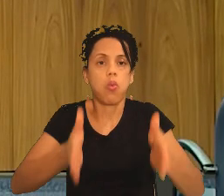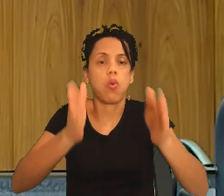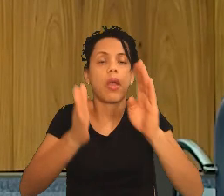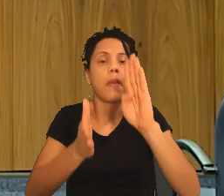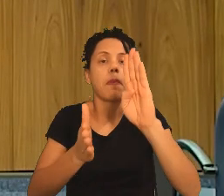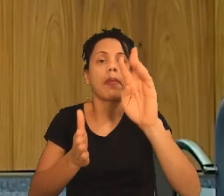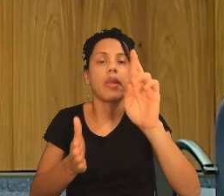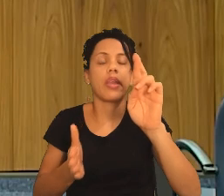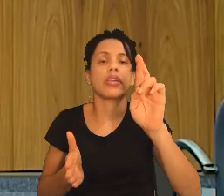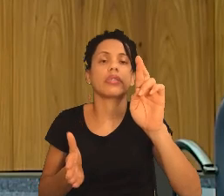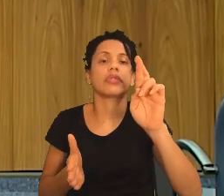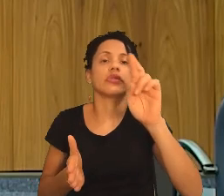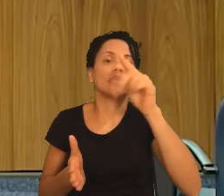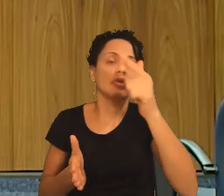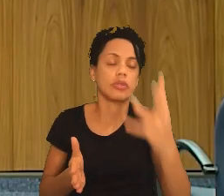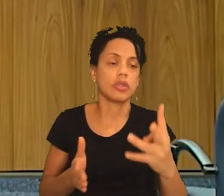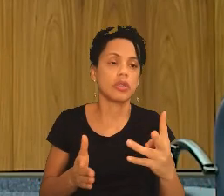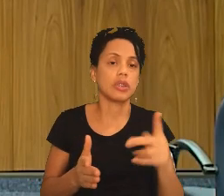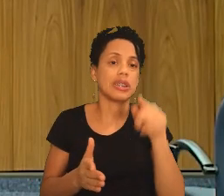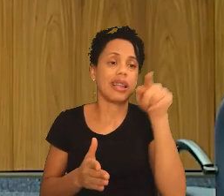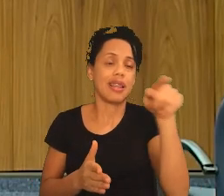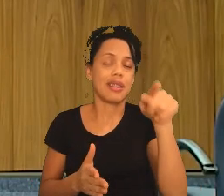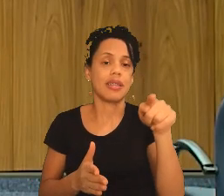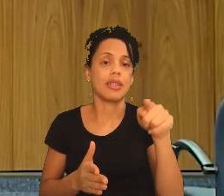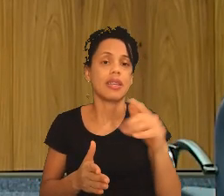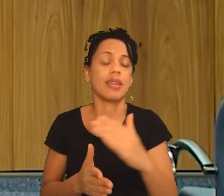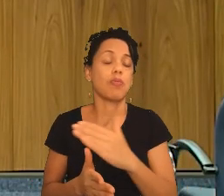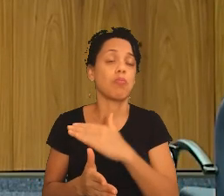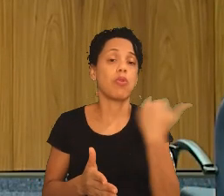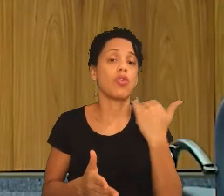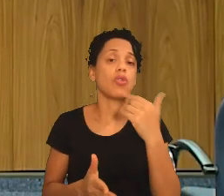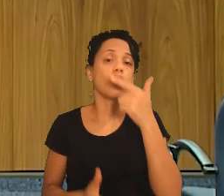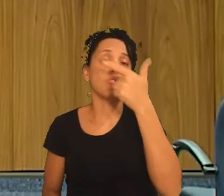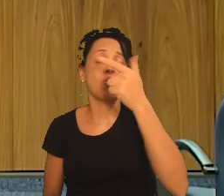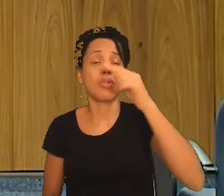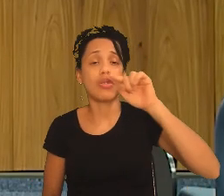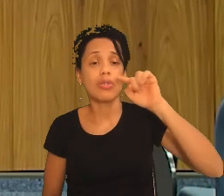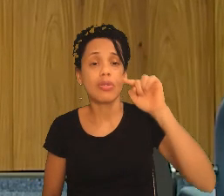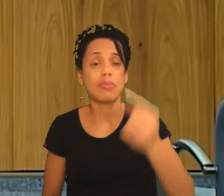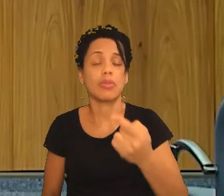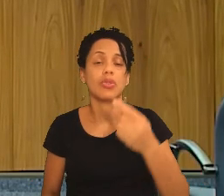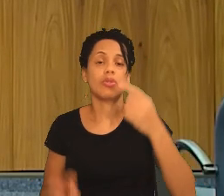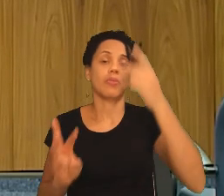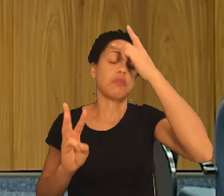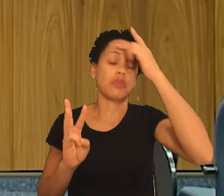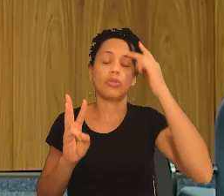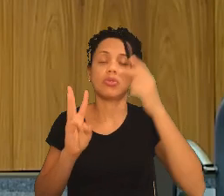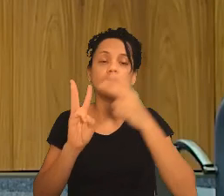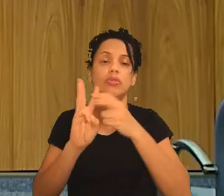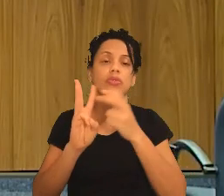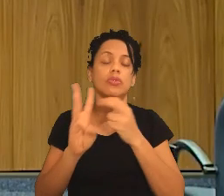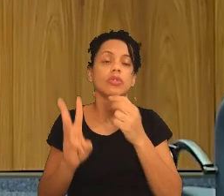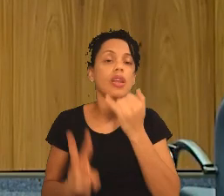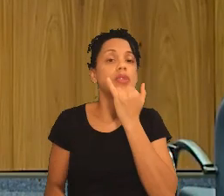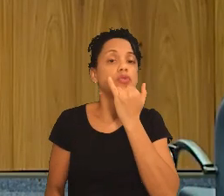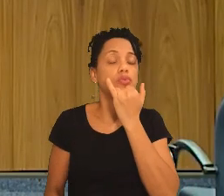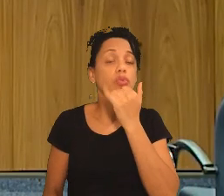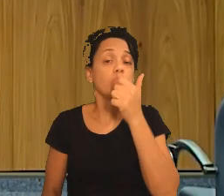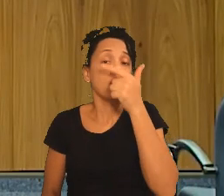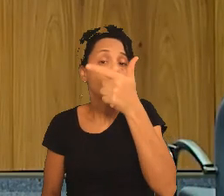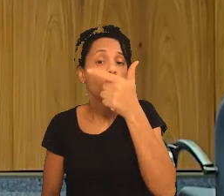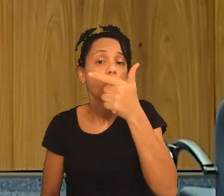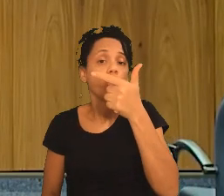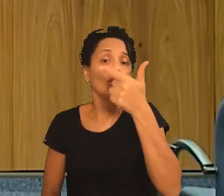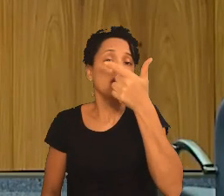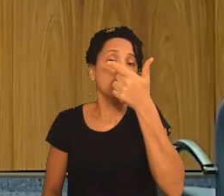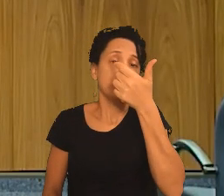vem atuando, né? O caso do Zoaimiri-Atuari, no Amazonas, onde a abertura da BR-174, uma estrada que liga